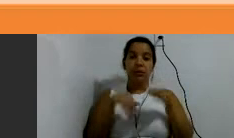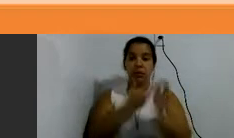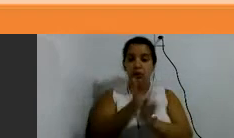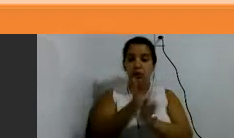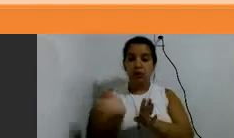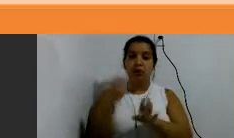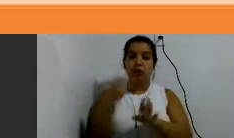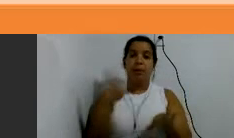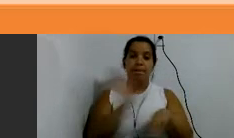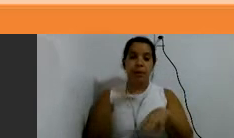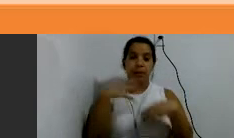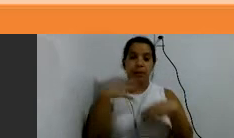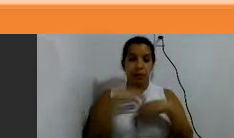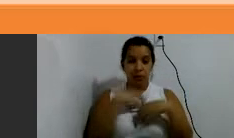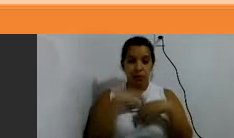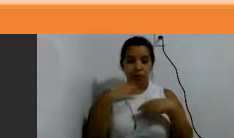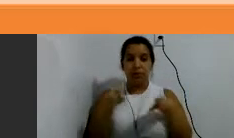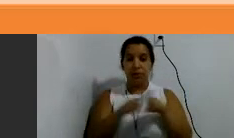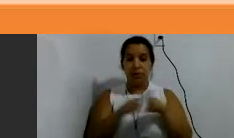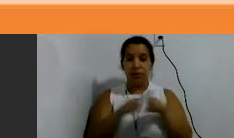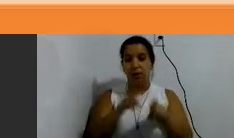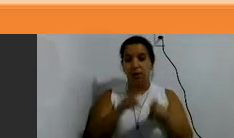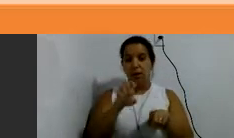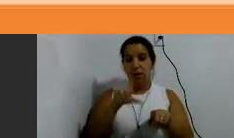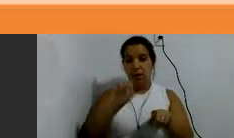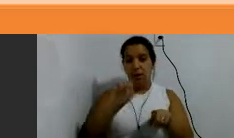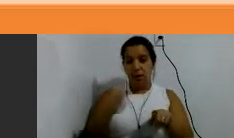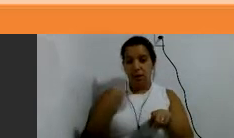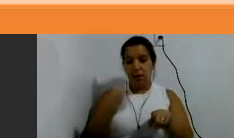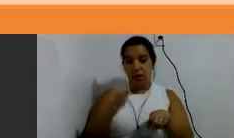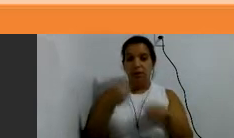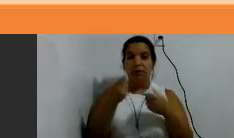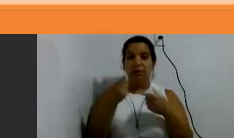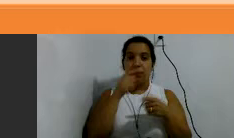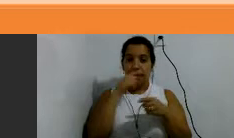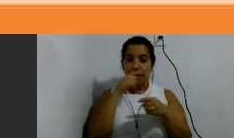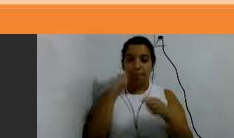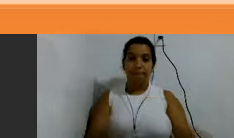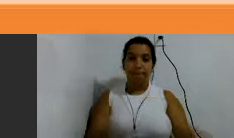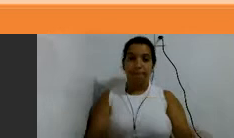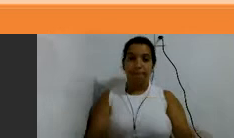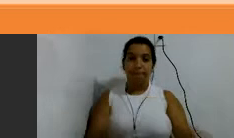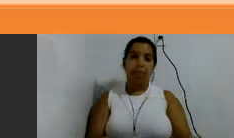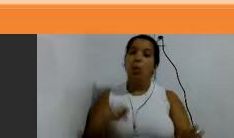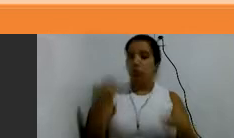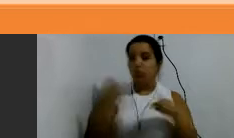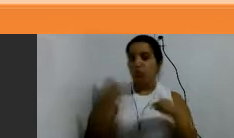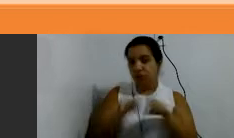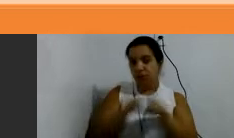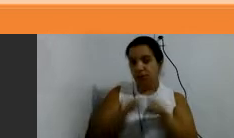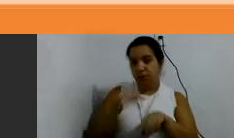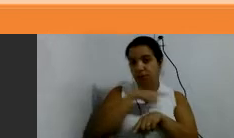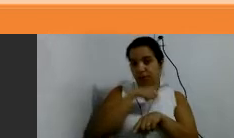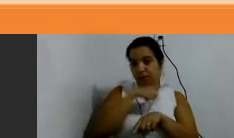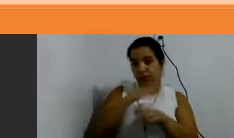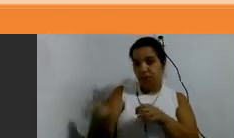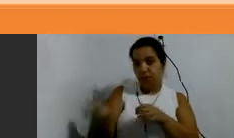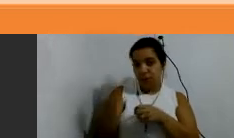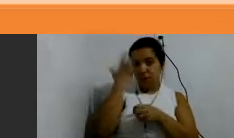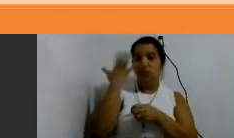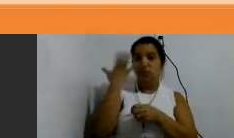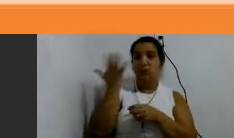utilizado. Temos ELISA, hemoaglutinação indireta, entre outros. Então, aqui a gente tem imunofluorescência indireta,